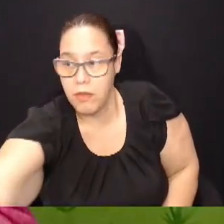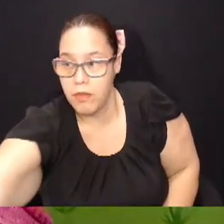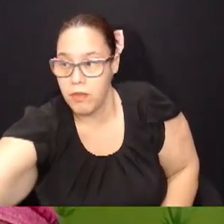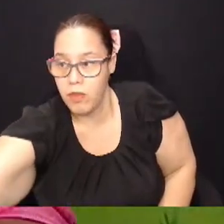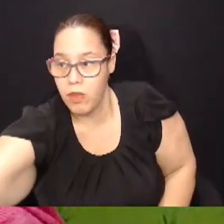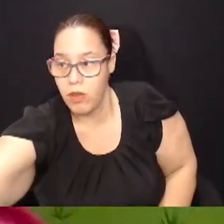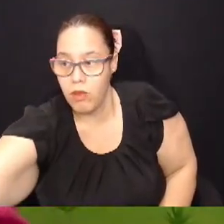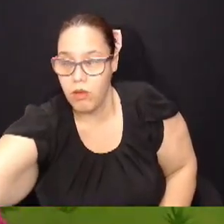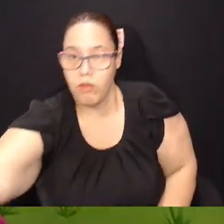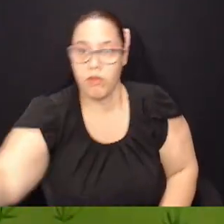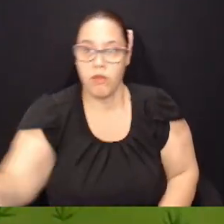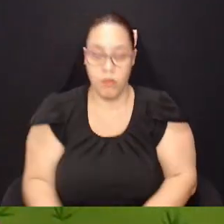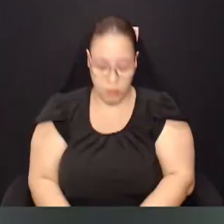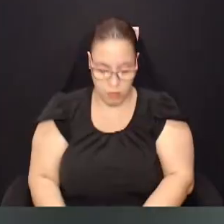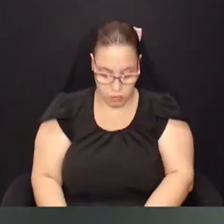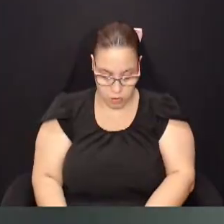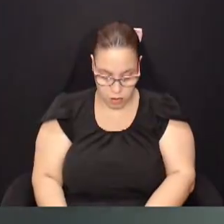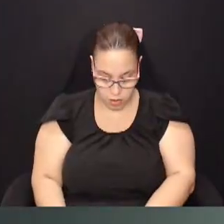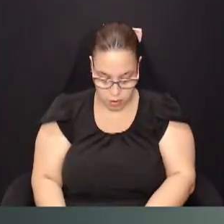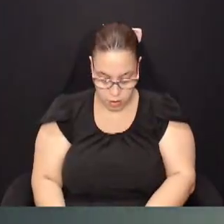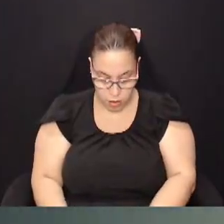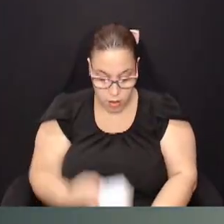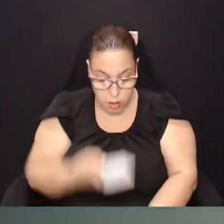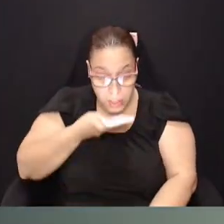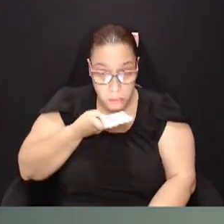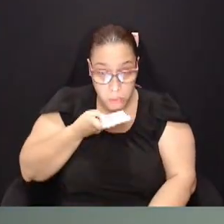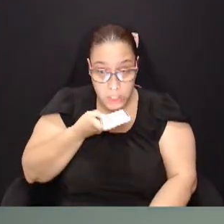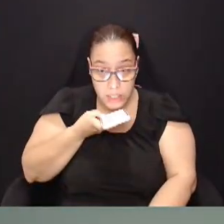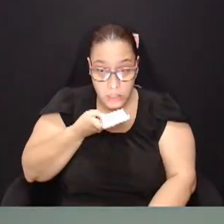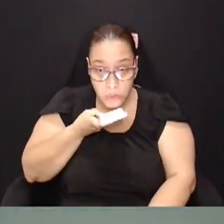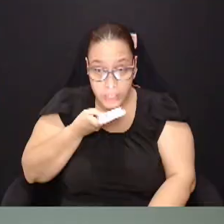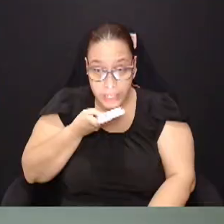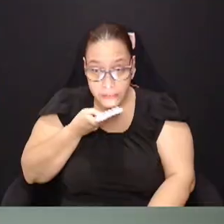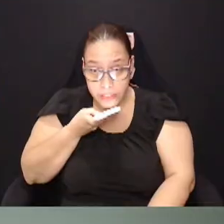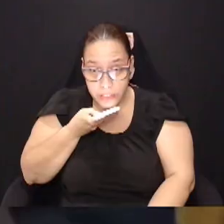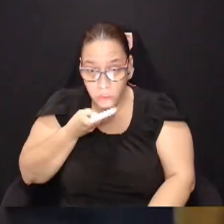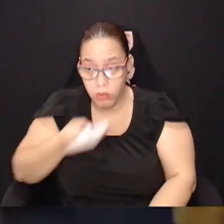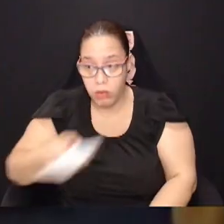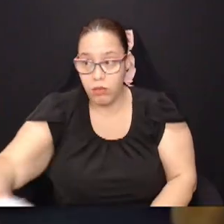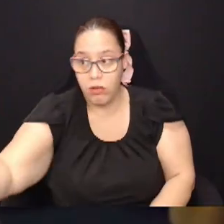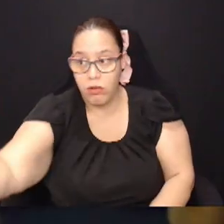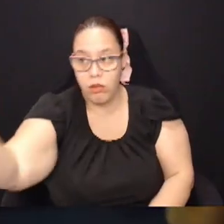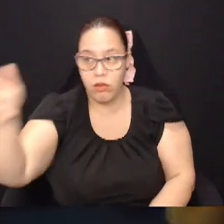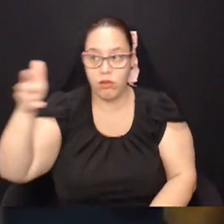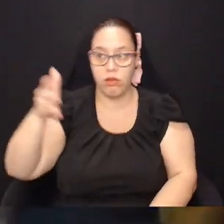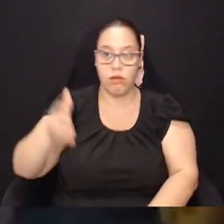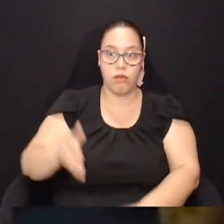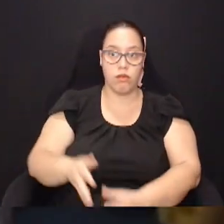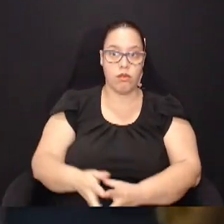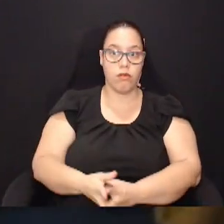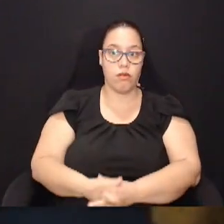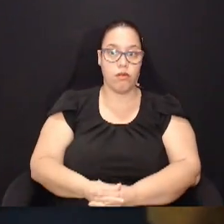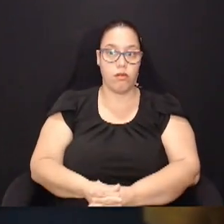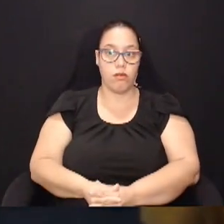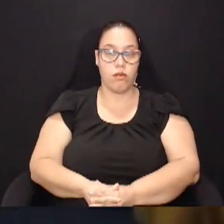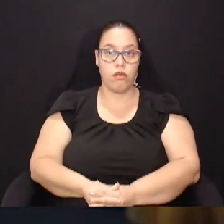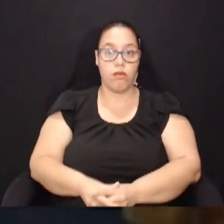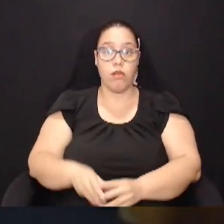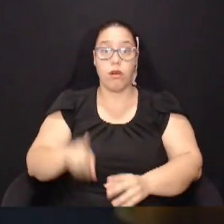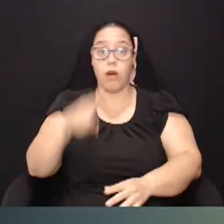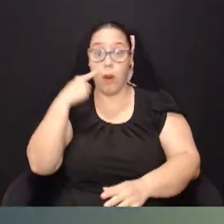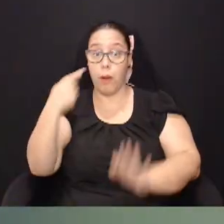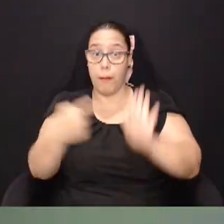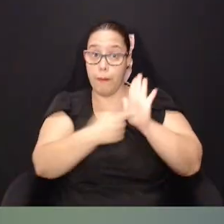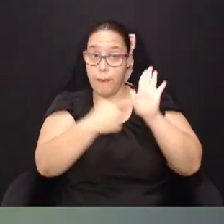Industrial, paralela a João Jorge. Quem fizer a inscrição vai ensaiar para a apresentação Paixão de Cristo. Olha só